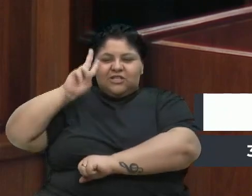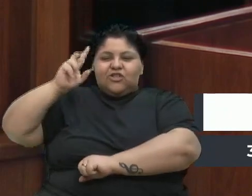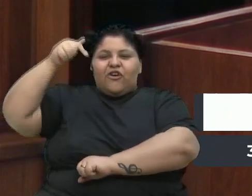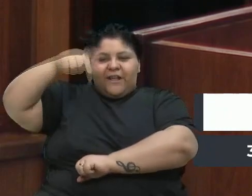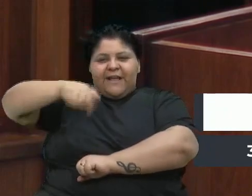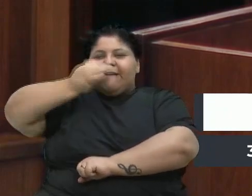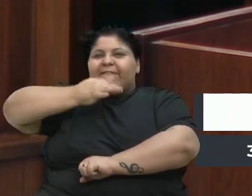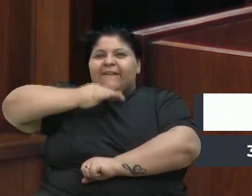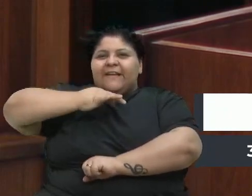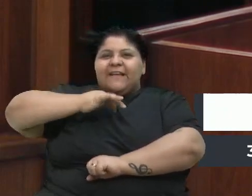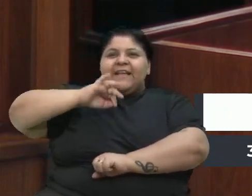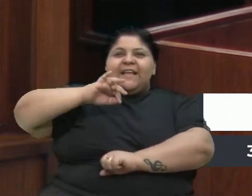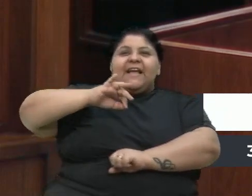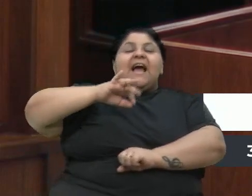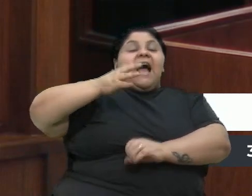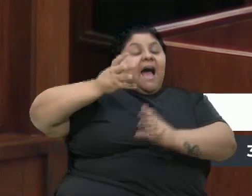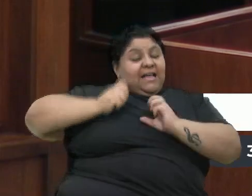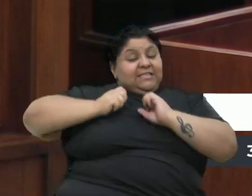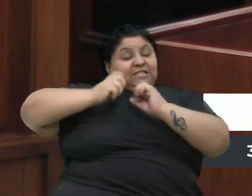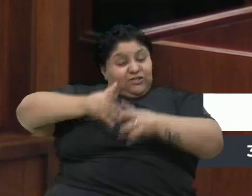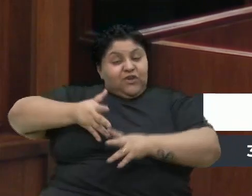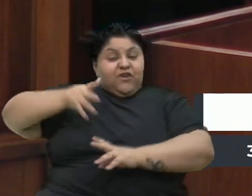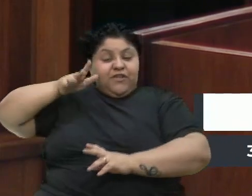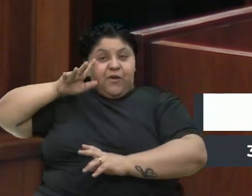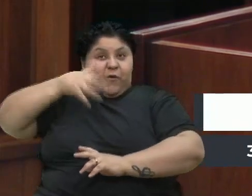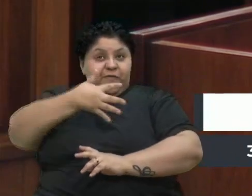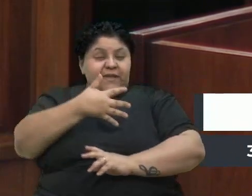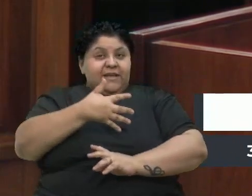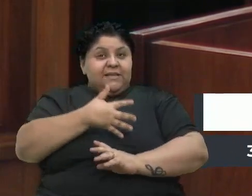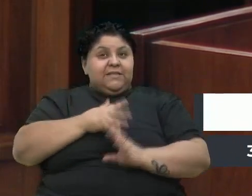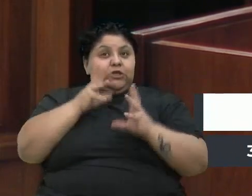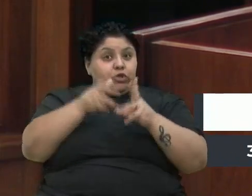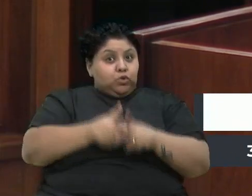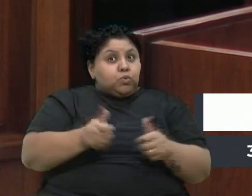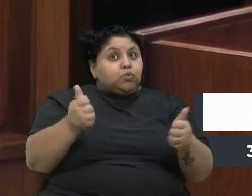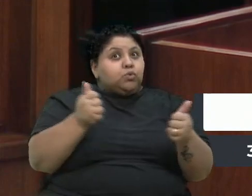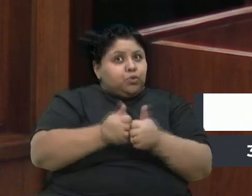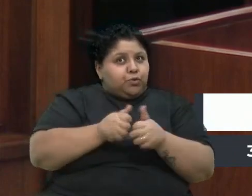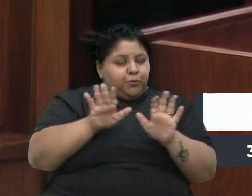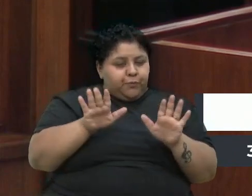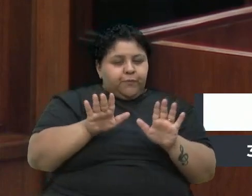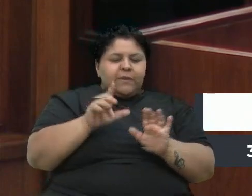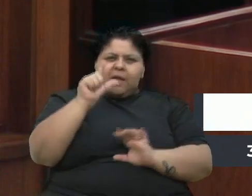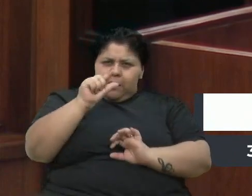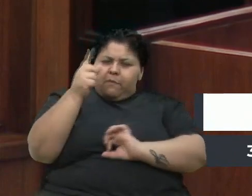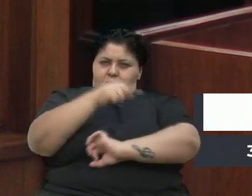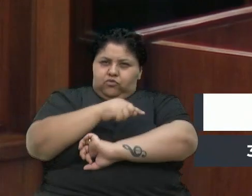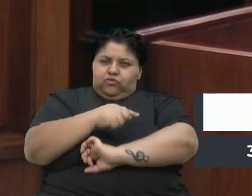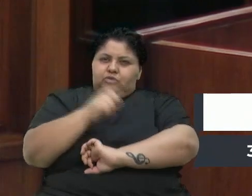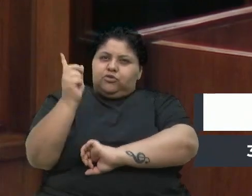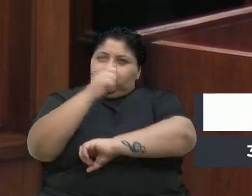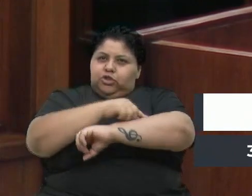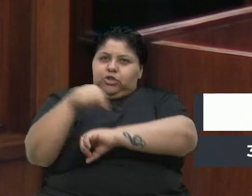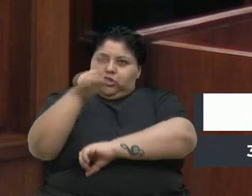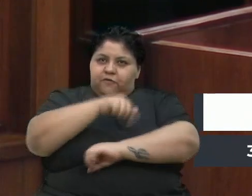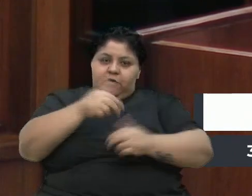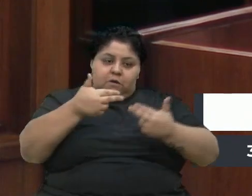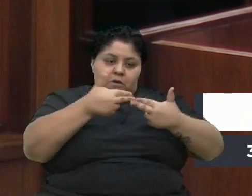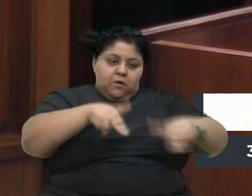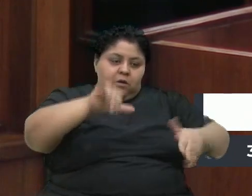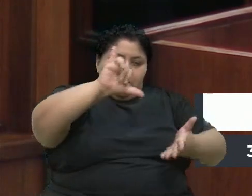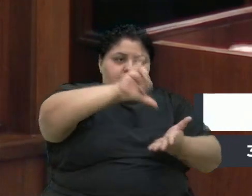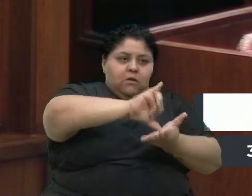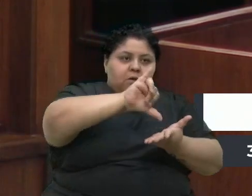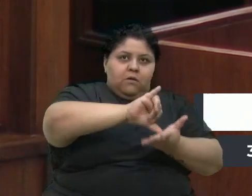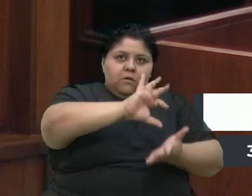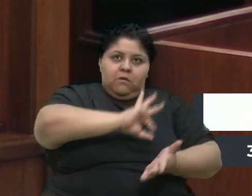que as ações, elas acontecem de forma integrada. Recentemente nós tivemos, né, a inauguração de um centro de